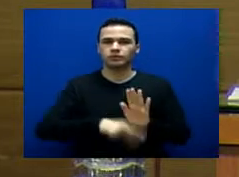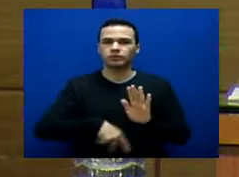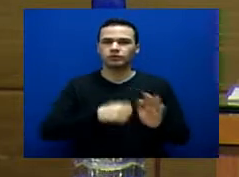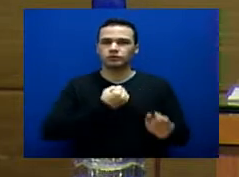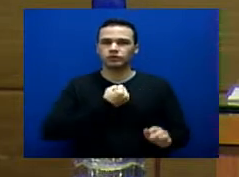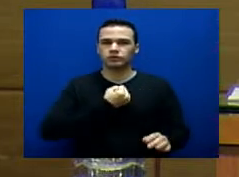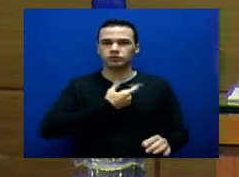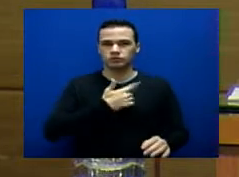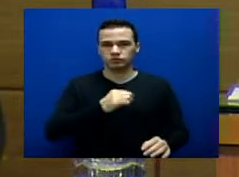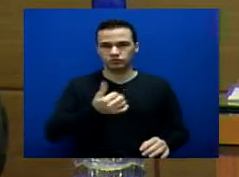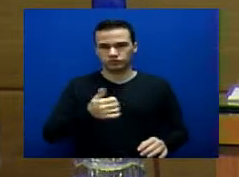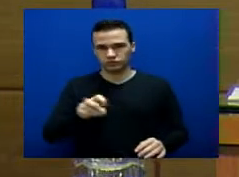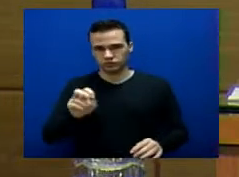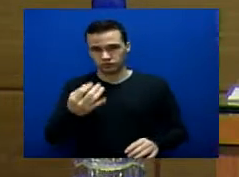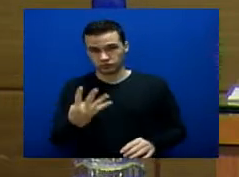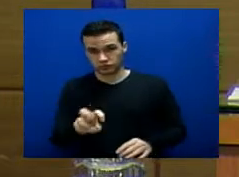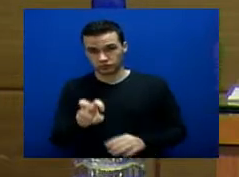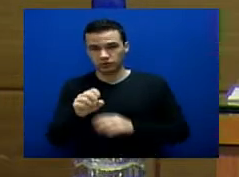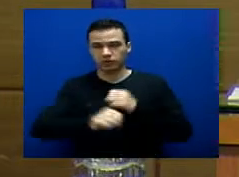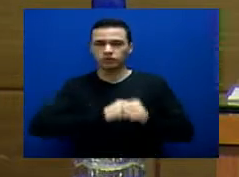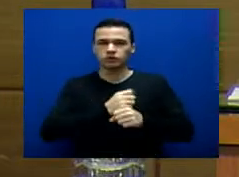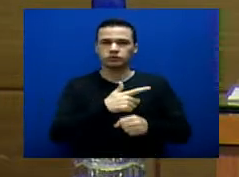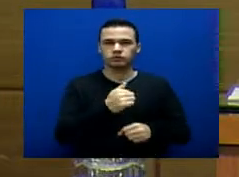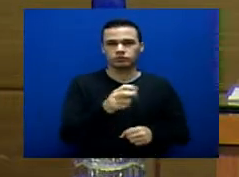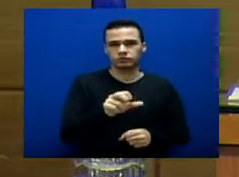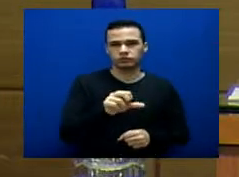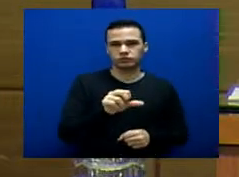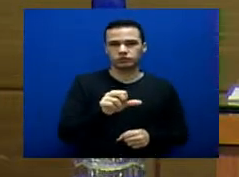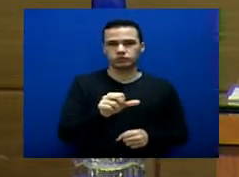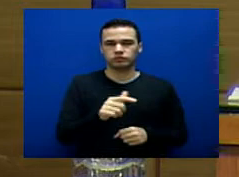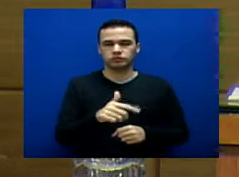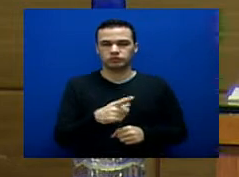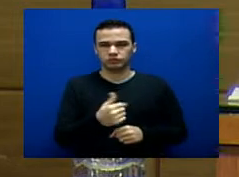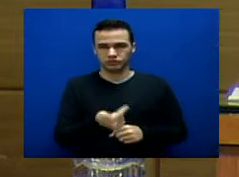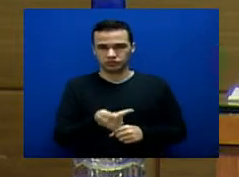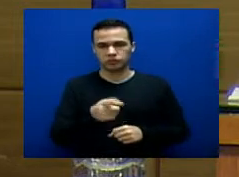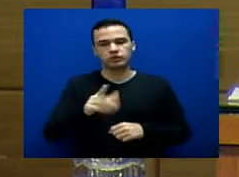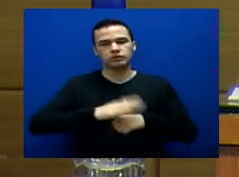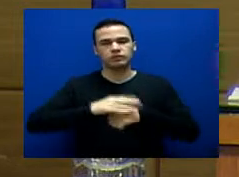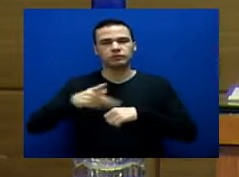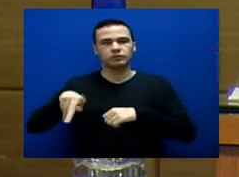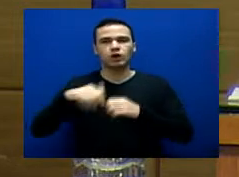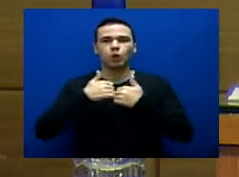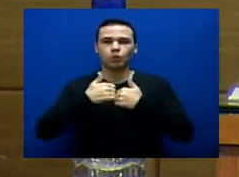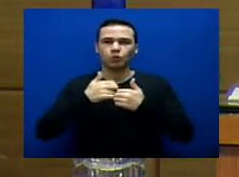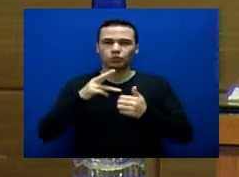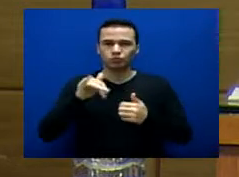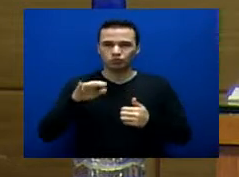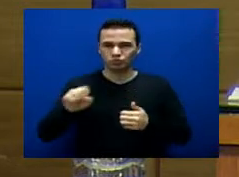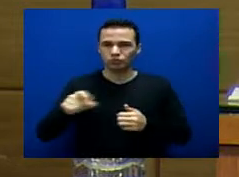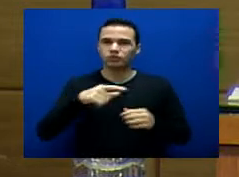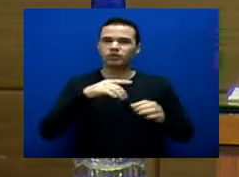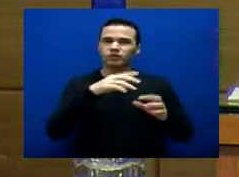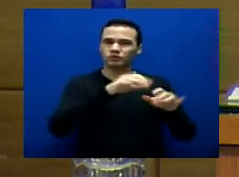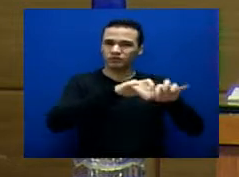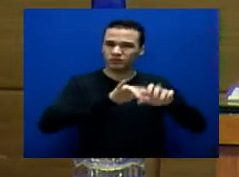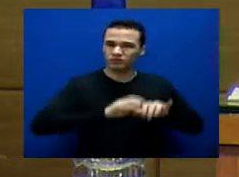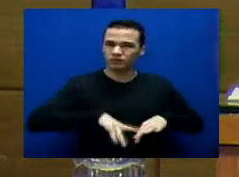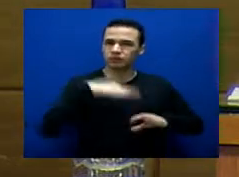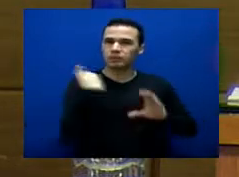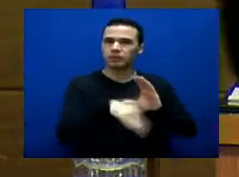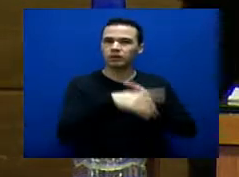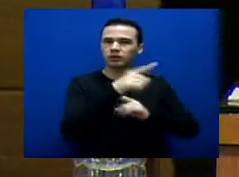número 2945 de 2017, ofício da URBIS, encaminhando relatório técnico financeiro